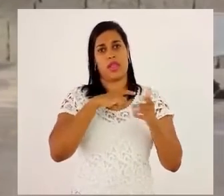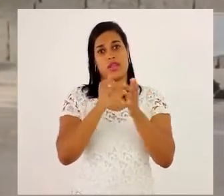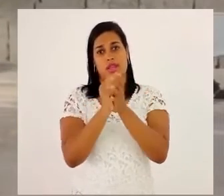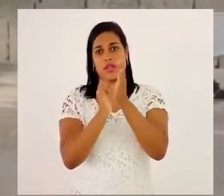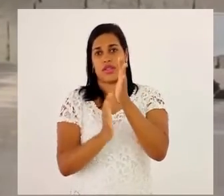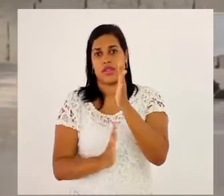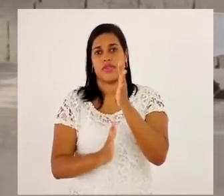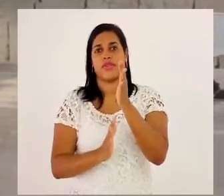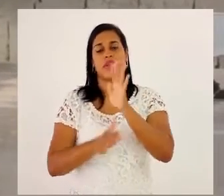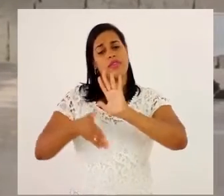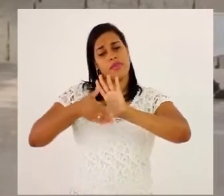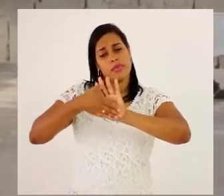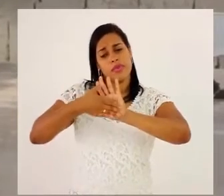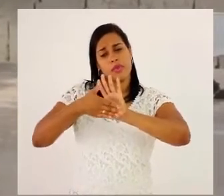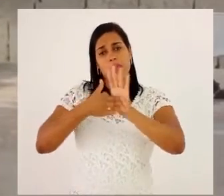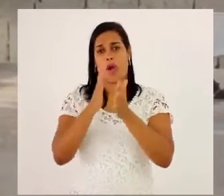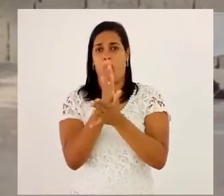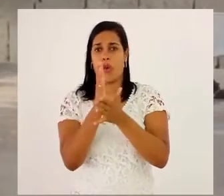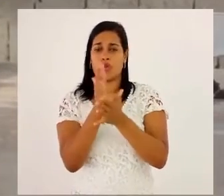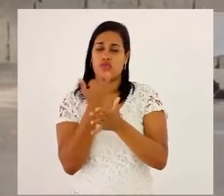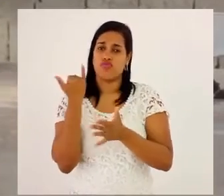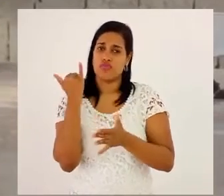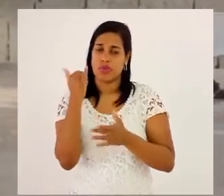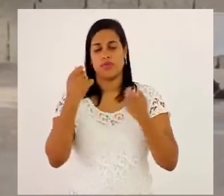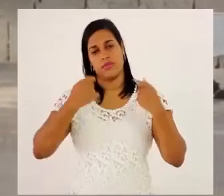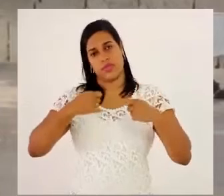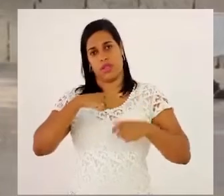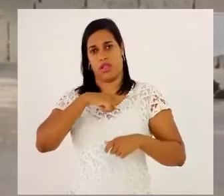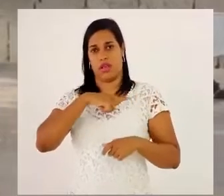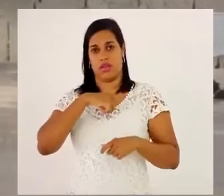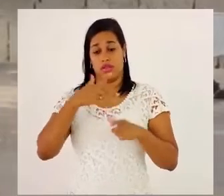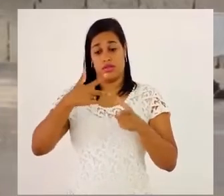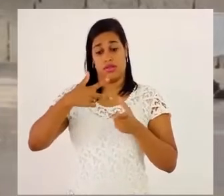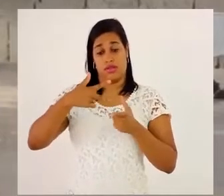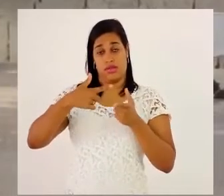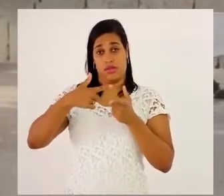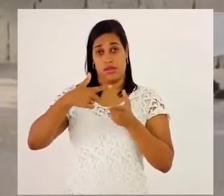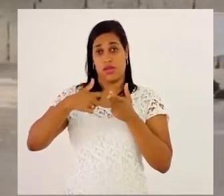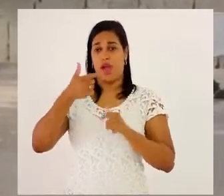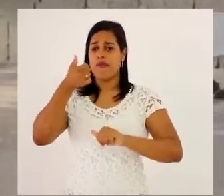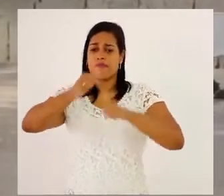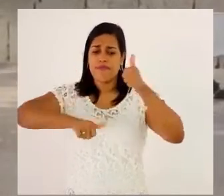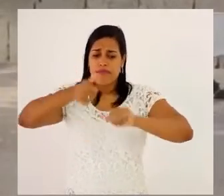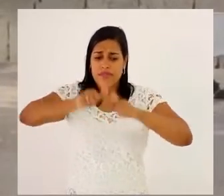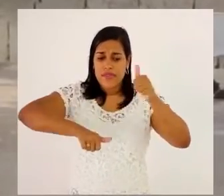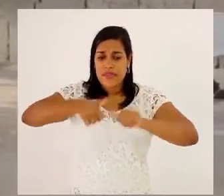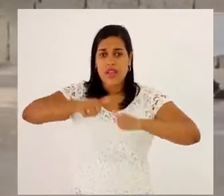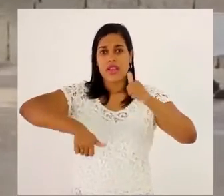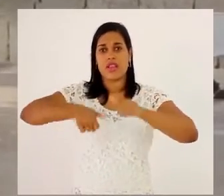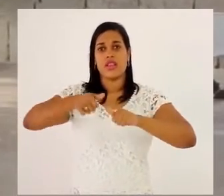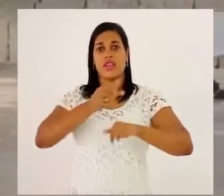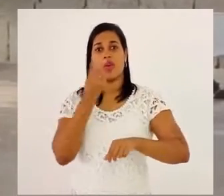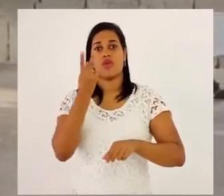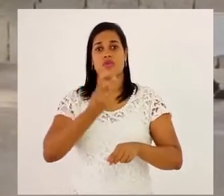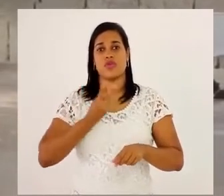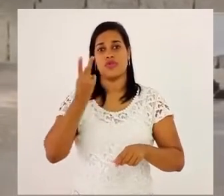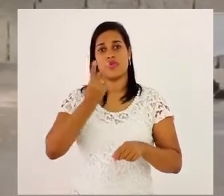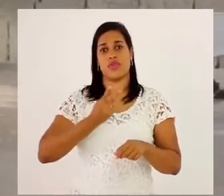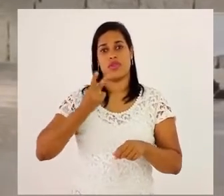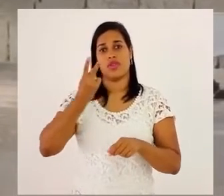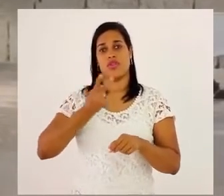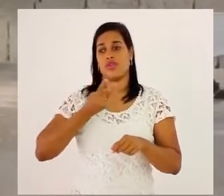vai propor as medidas de controle necessárias. A segunda etapa é quando você avalia e os valores das avaliações,